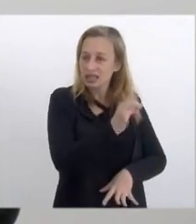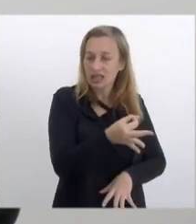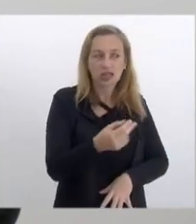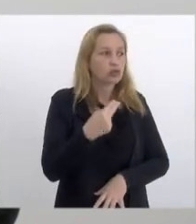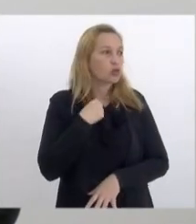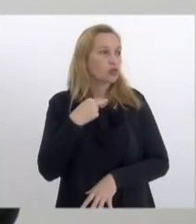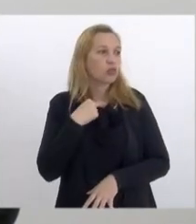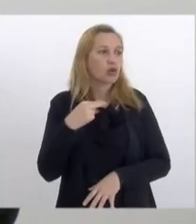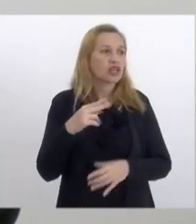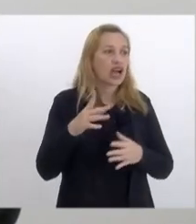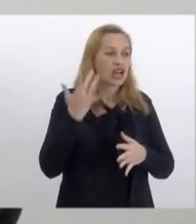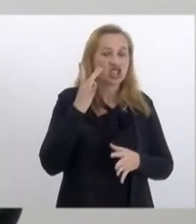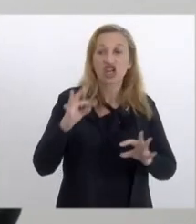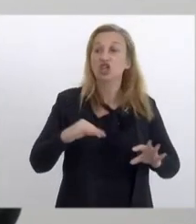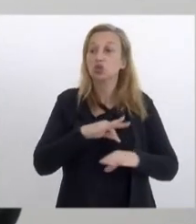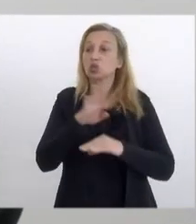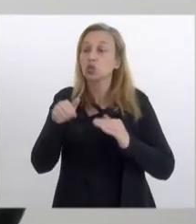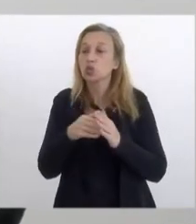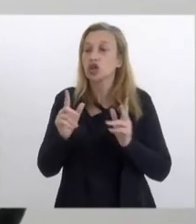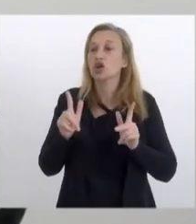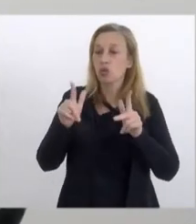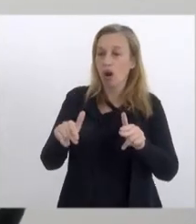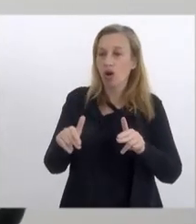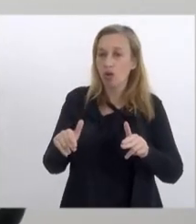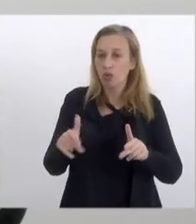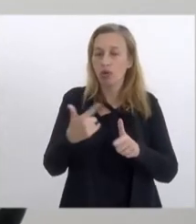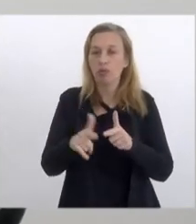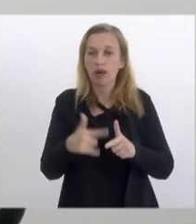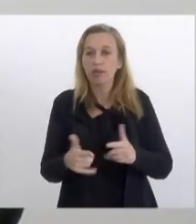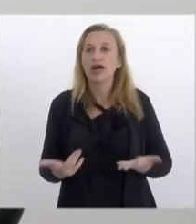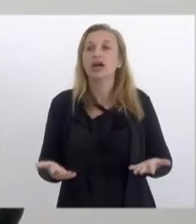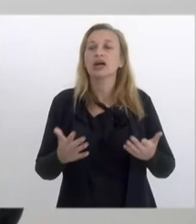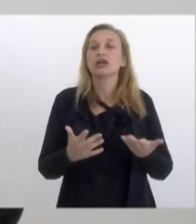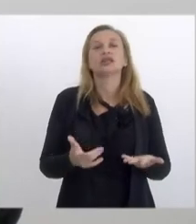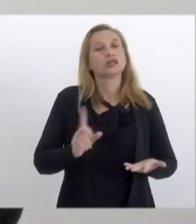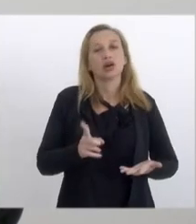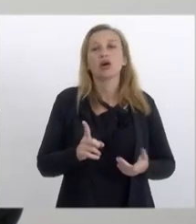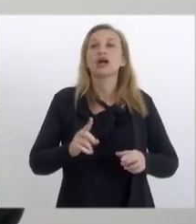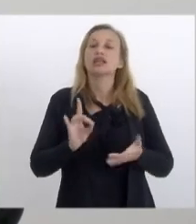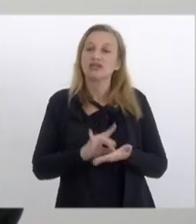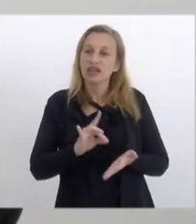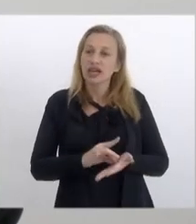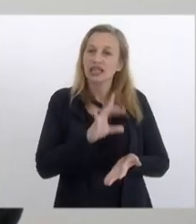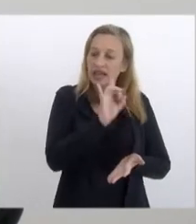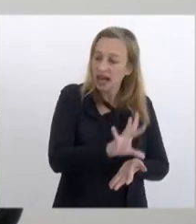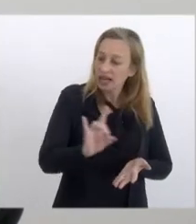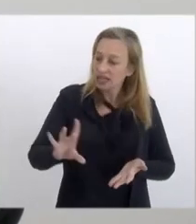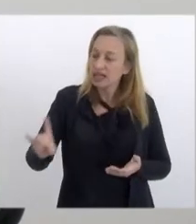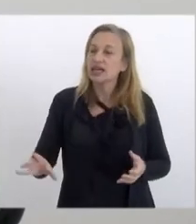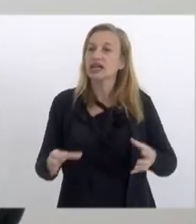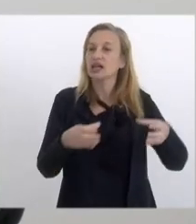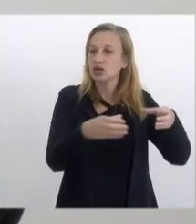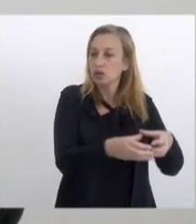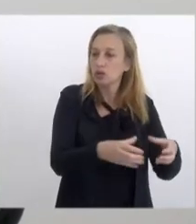não pode generalizar para dizer que o problema ele é o mesmo. Na realidade, cada clínica, ela tem a sua